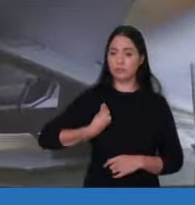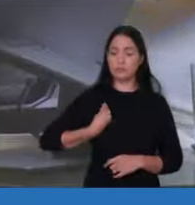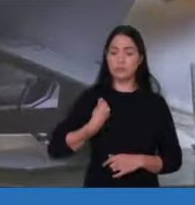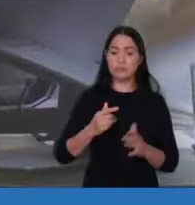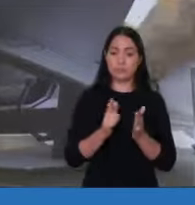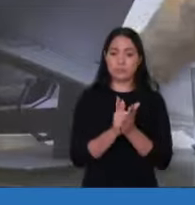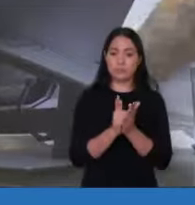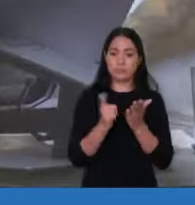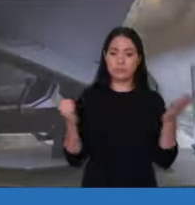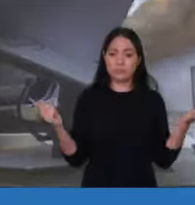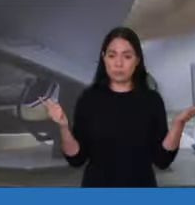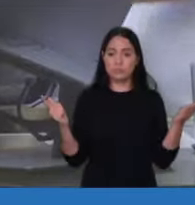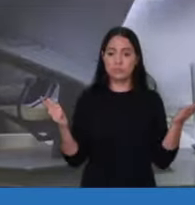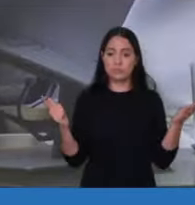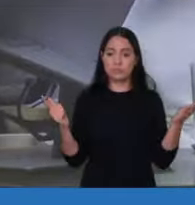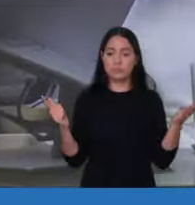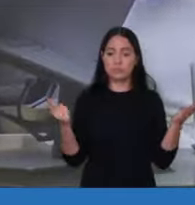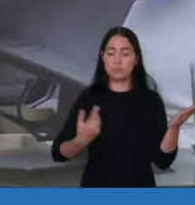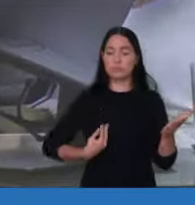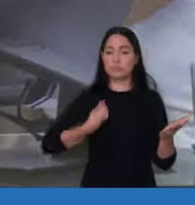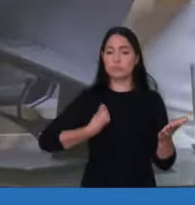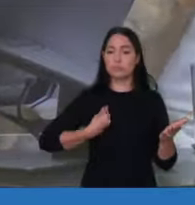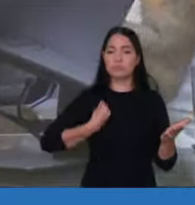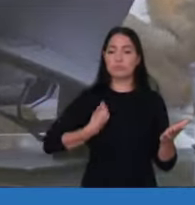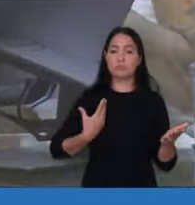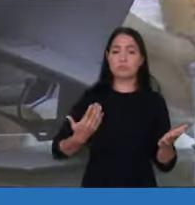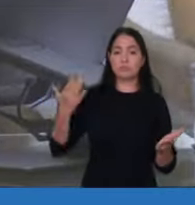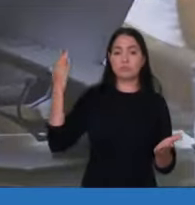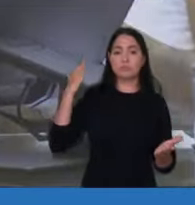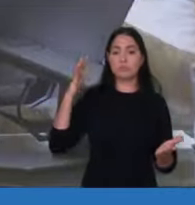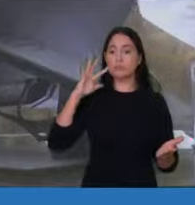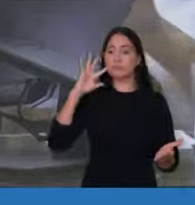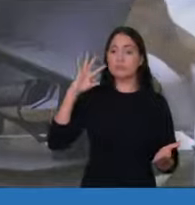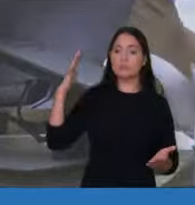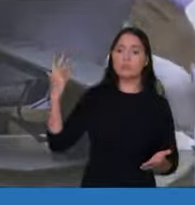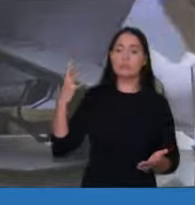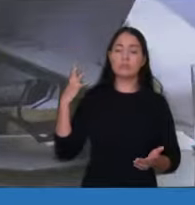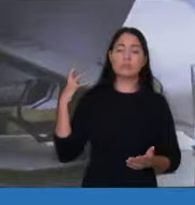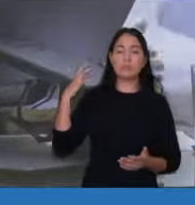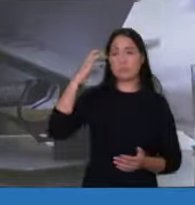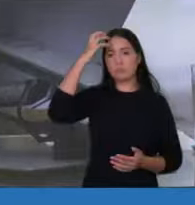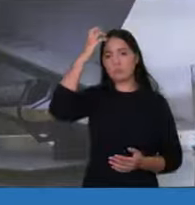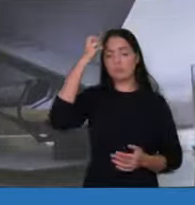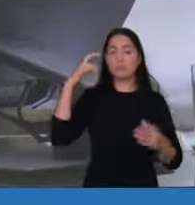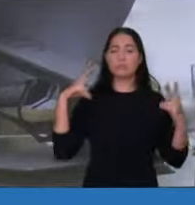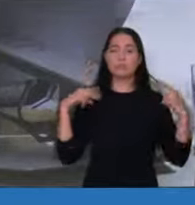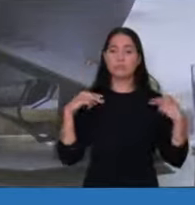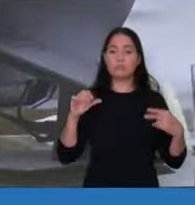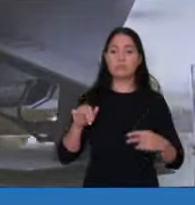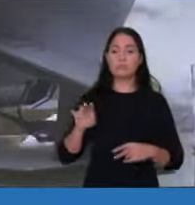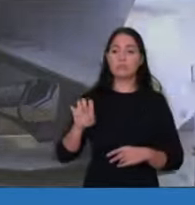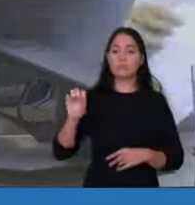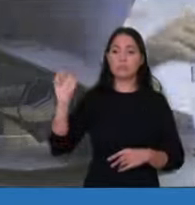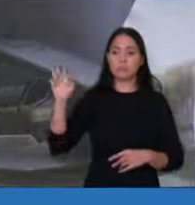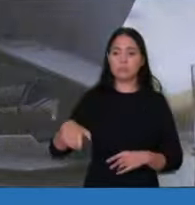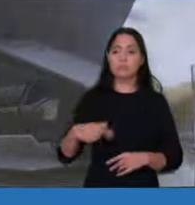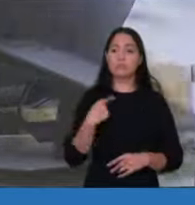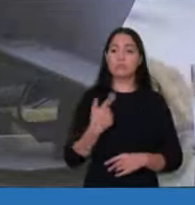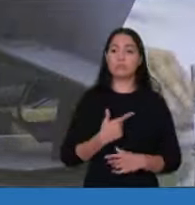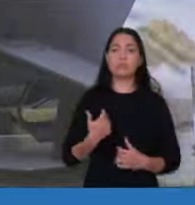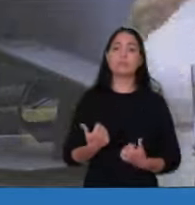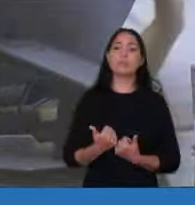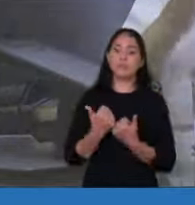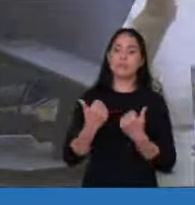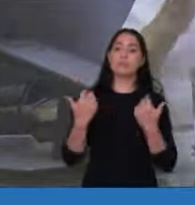jornalista, sobrevivente do atentado que assassinou Marielle e Anderson. A ela nosso aplauso